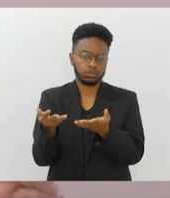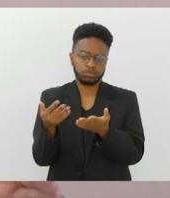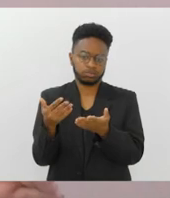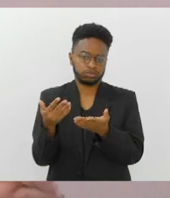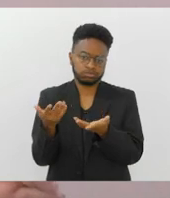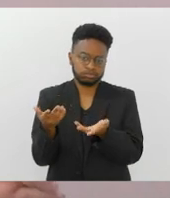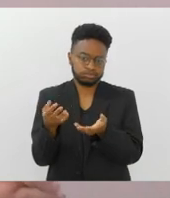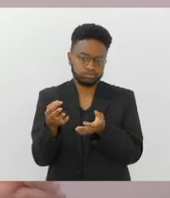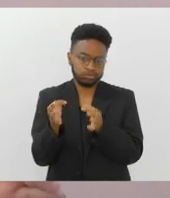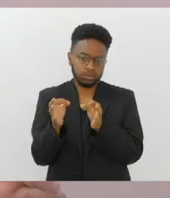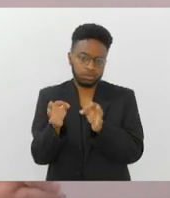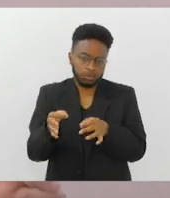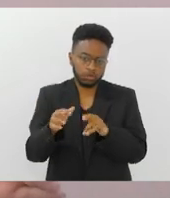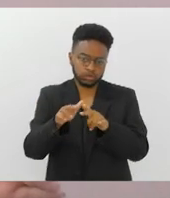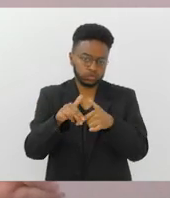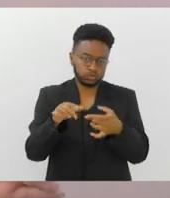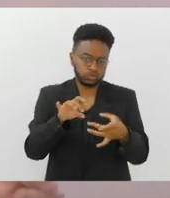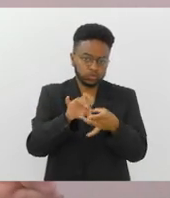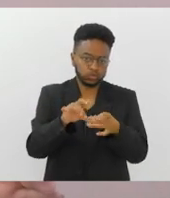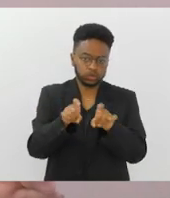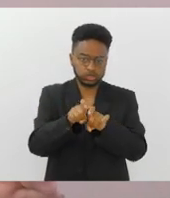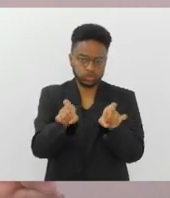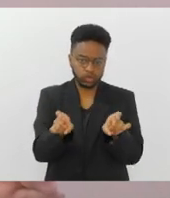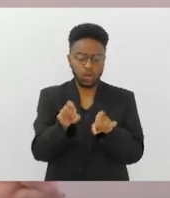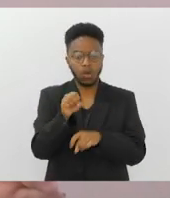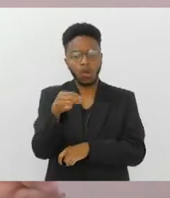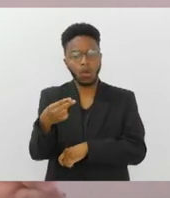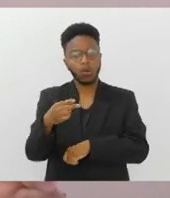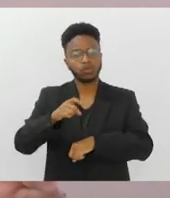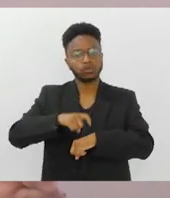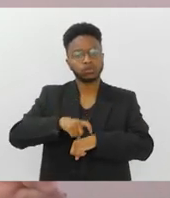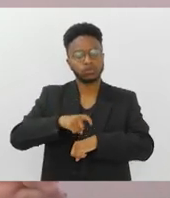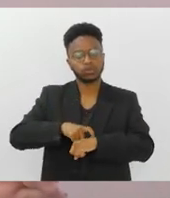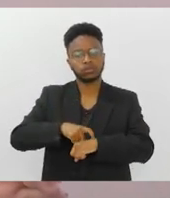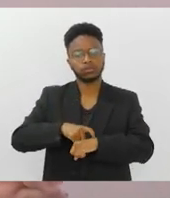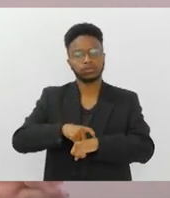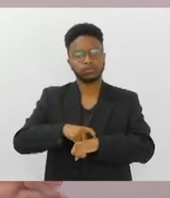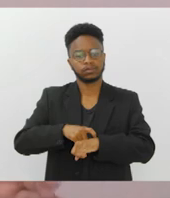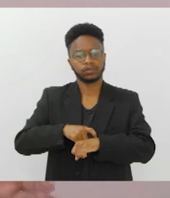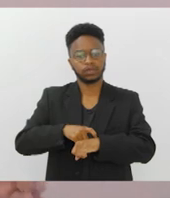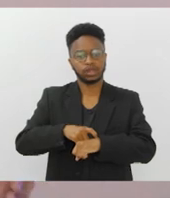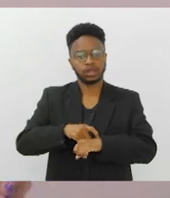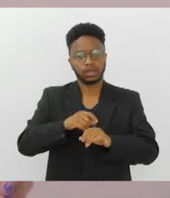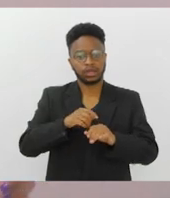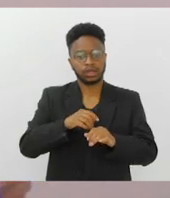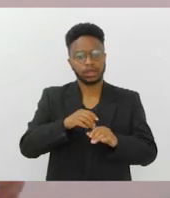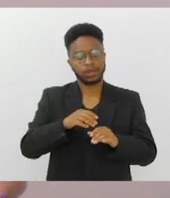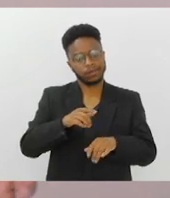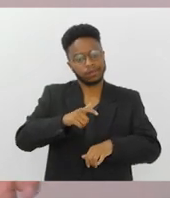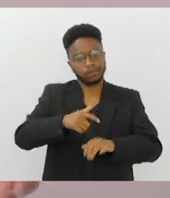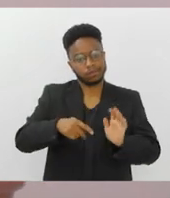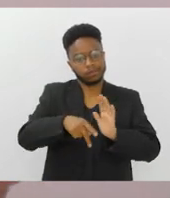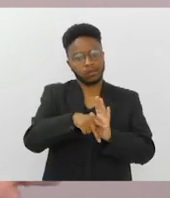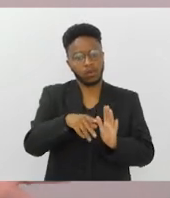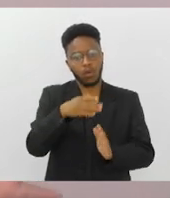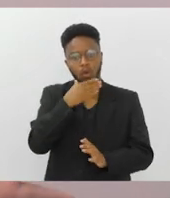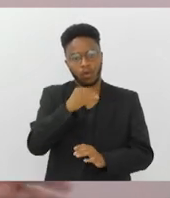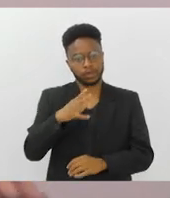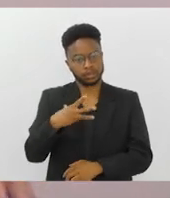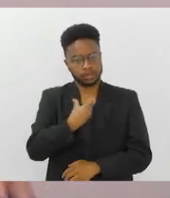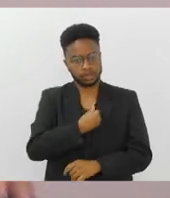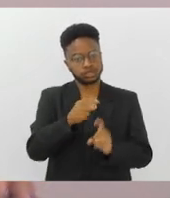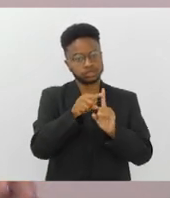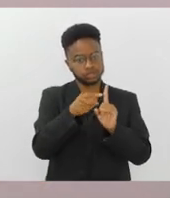concreto de ginecologia, seja no momento para os homens trans que gestam